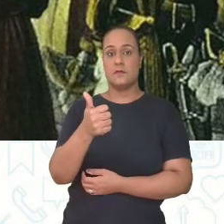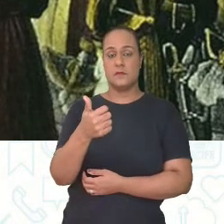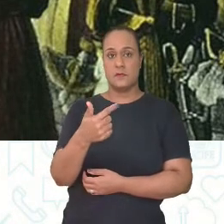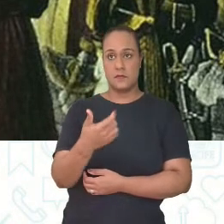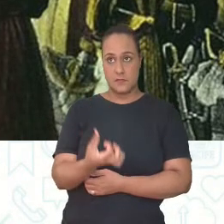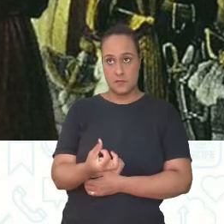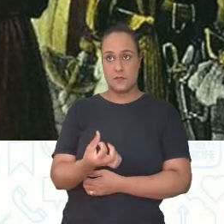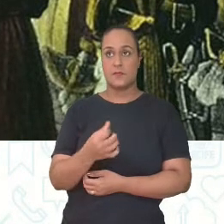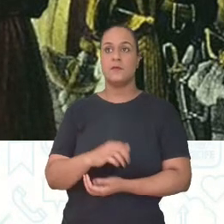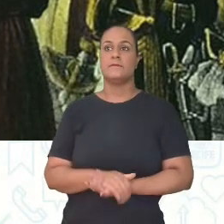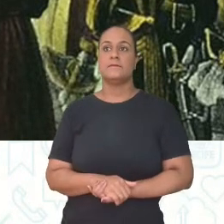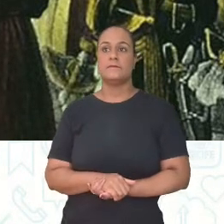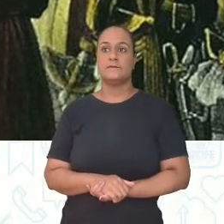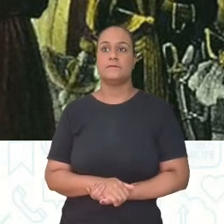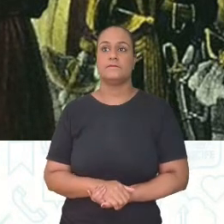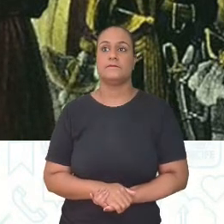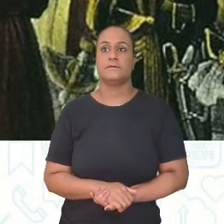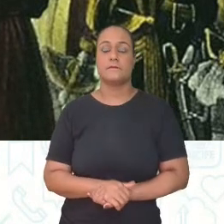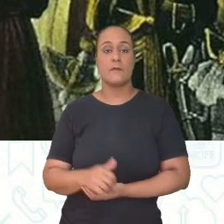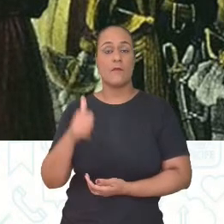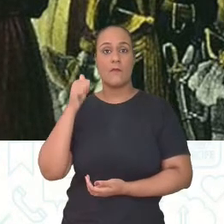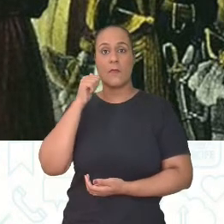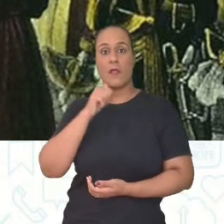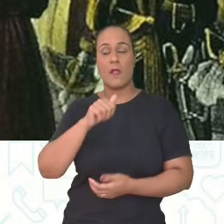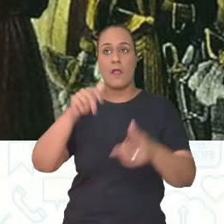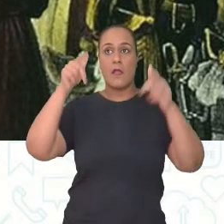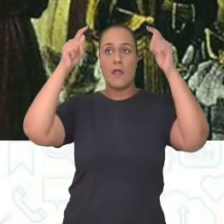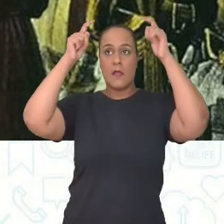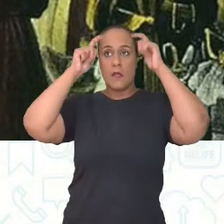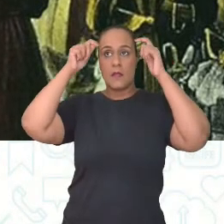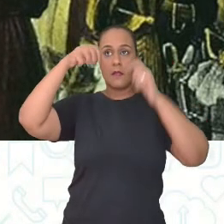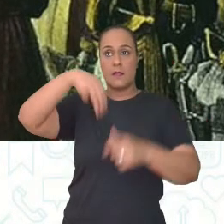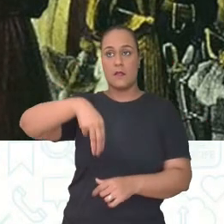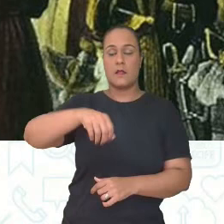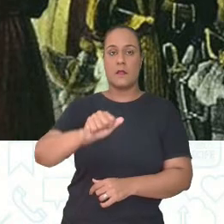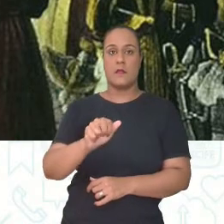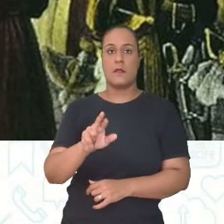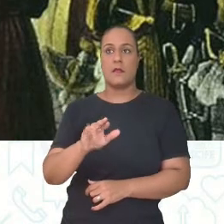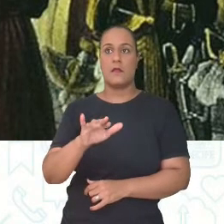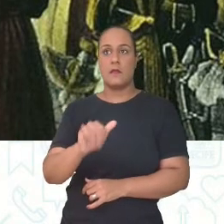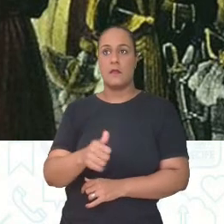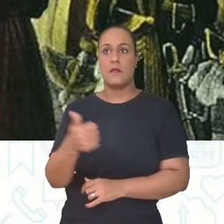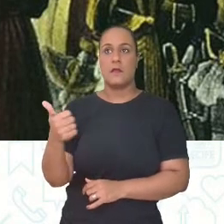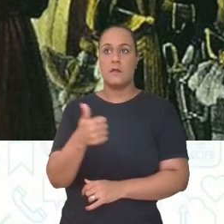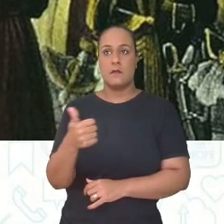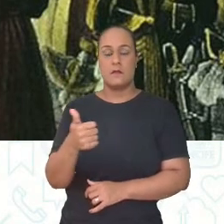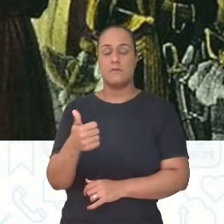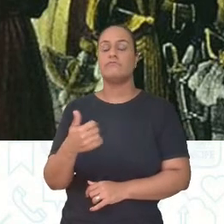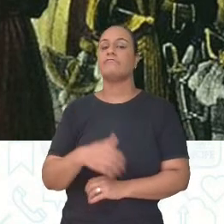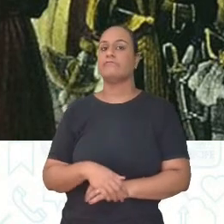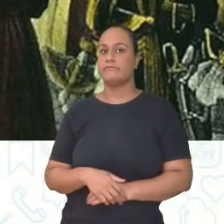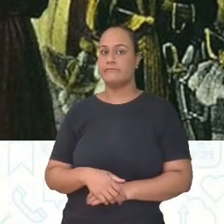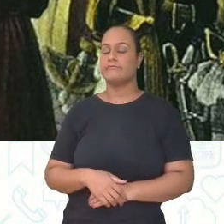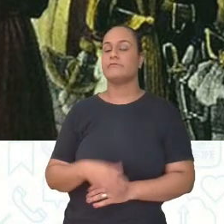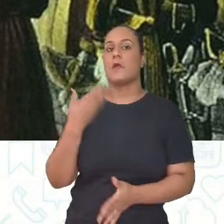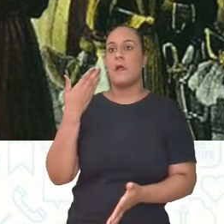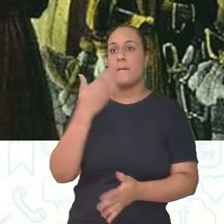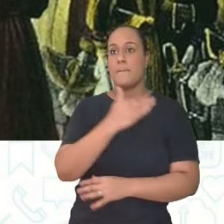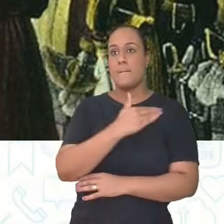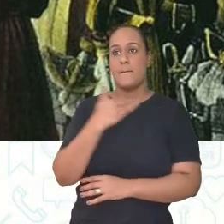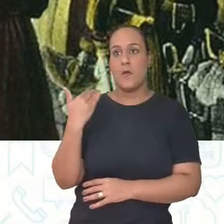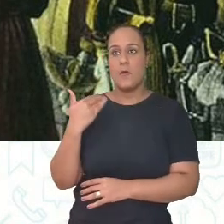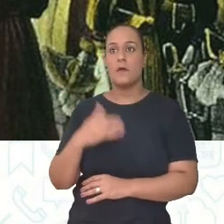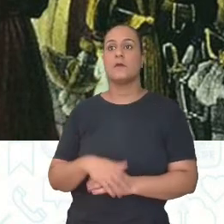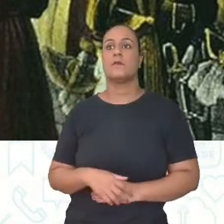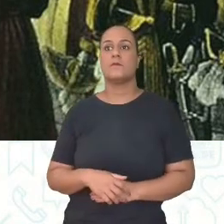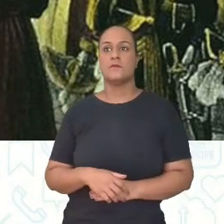a rainha Dona Maria I, né, morre, que é a mãe, né, de Dom João, morre e o príncipe regente, que